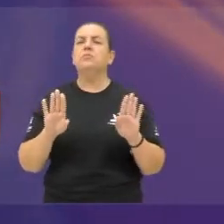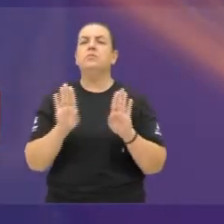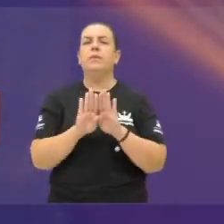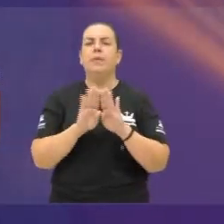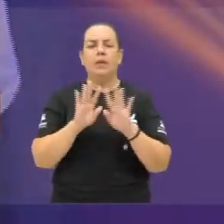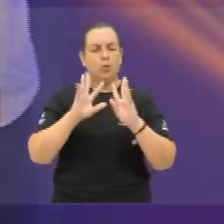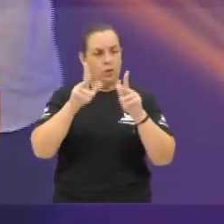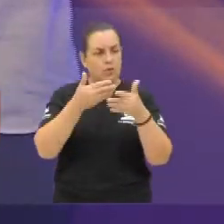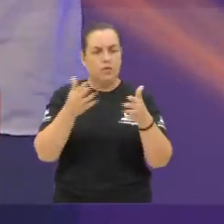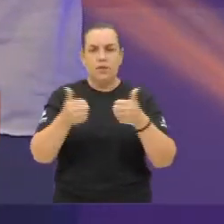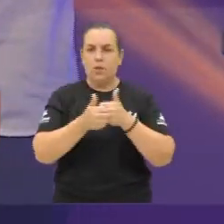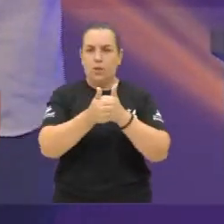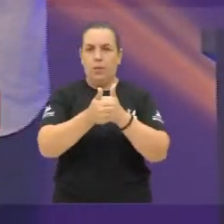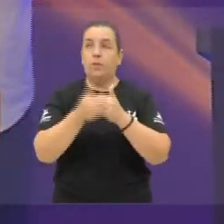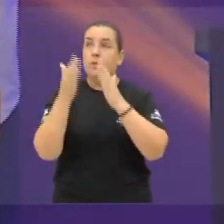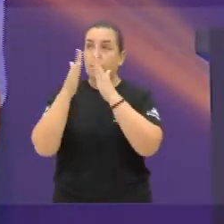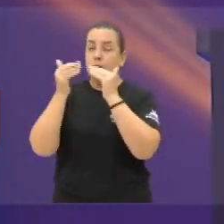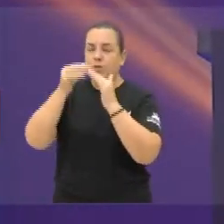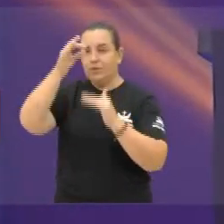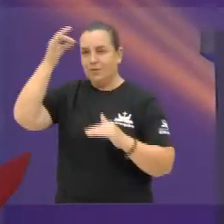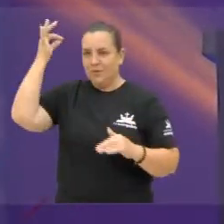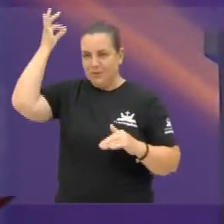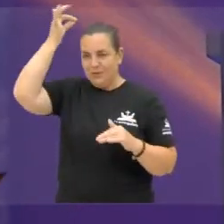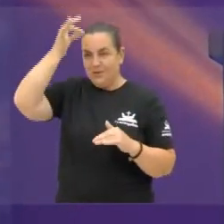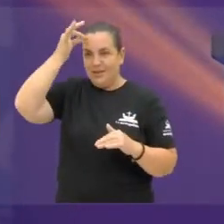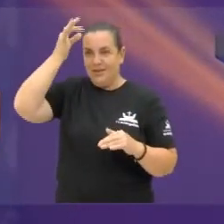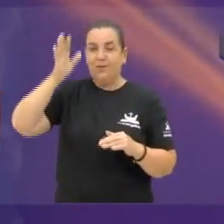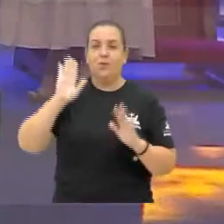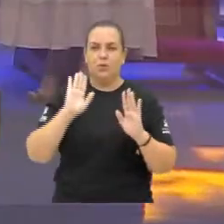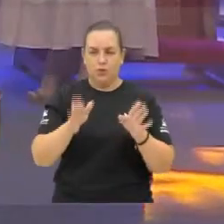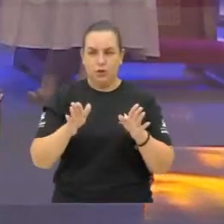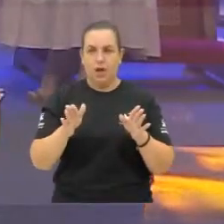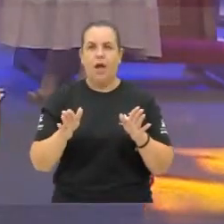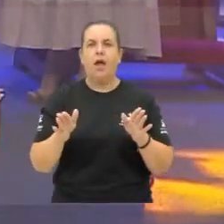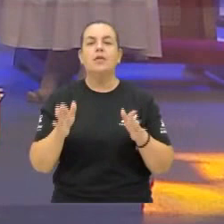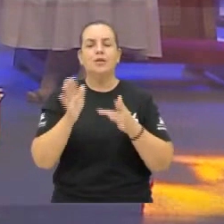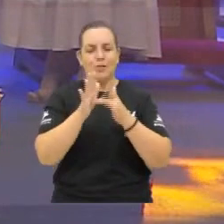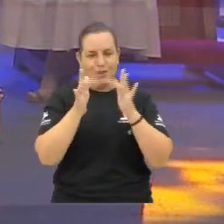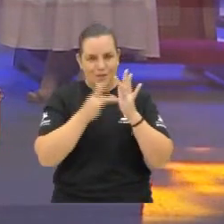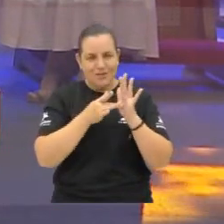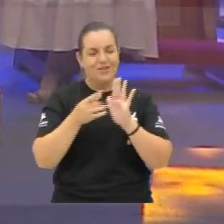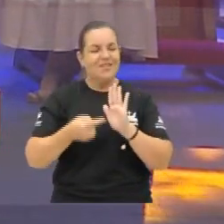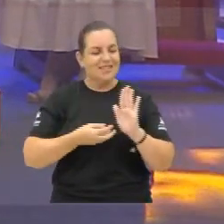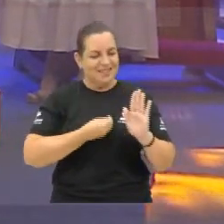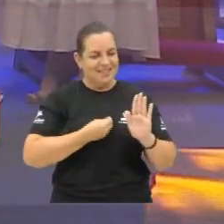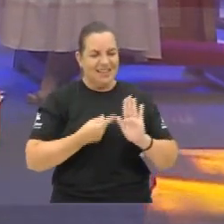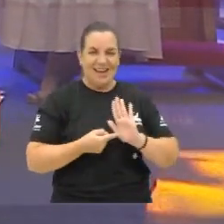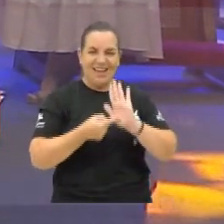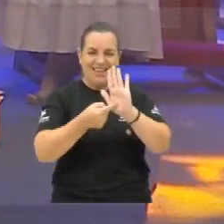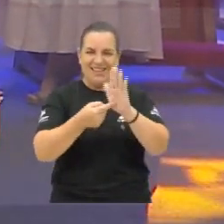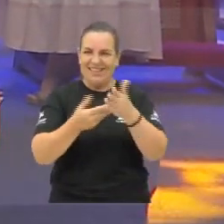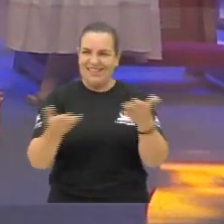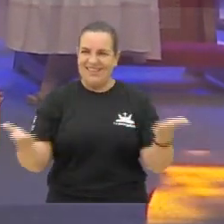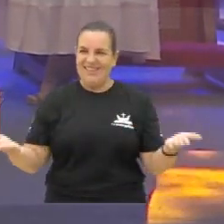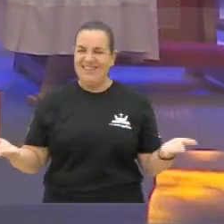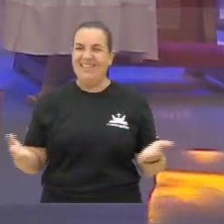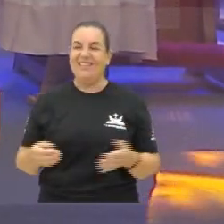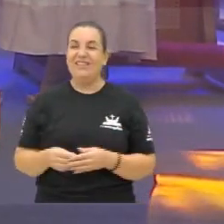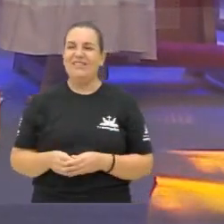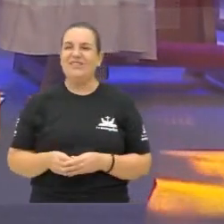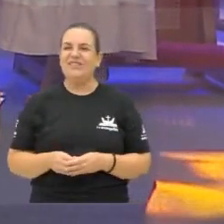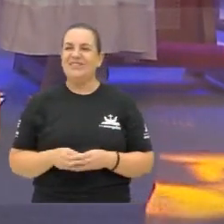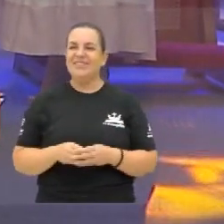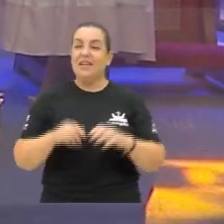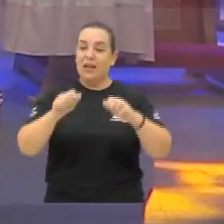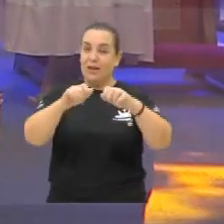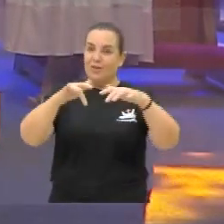YouTube. Vamos clamar o Espírito Santo. Daqui a pouco, Jesus estará sendo exposto aqui, no palco da